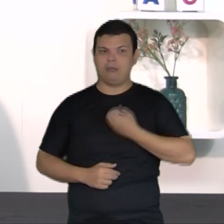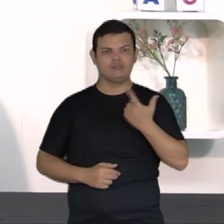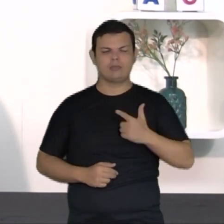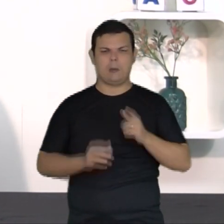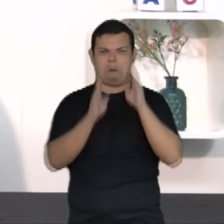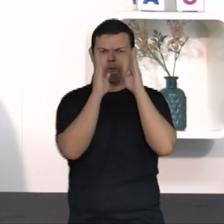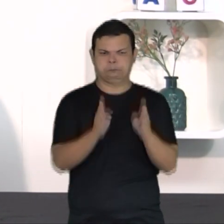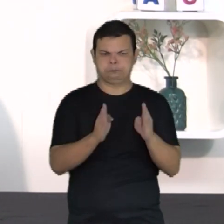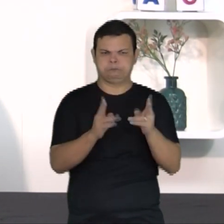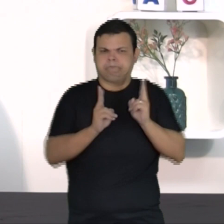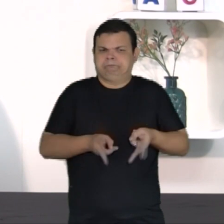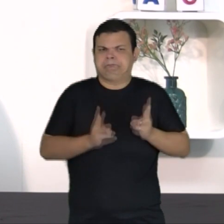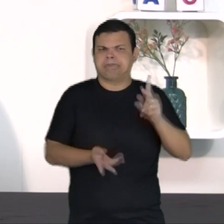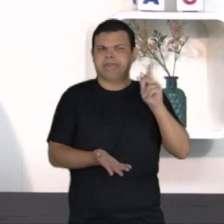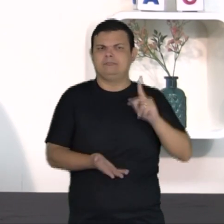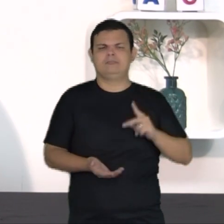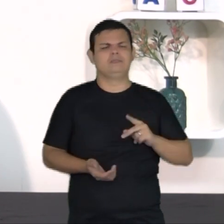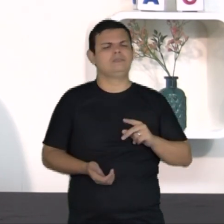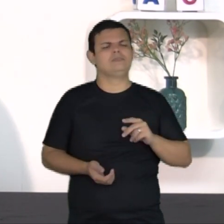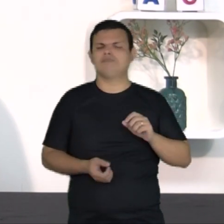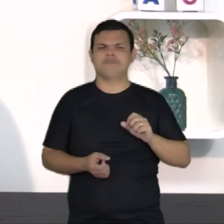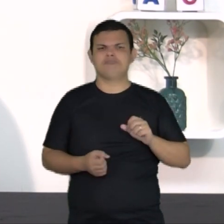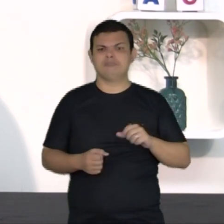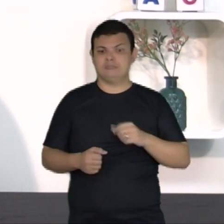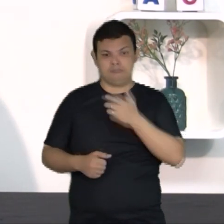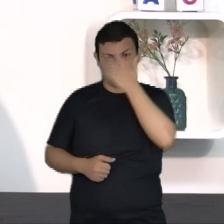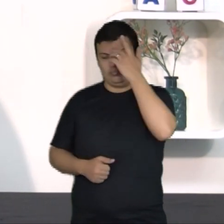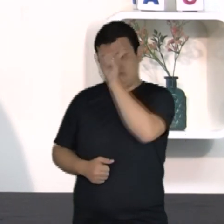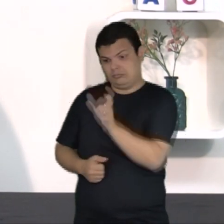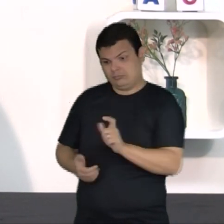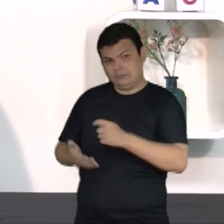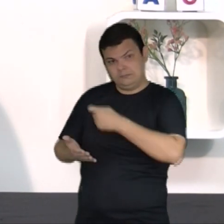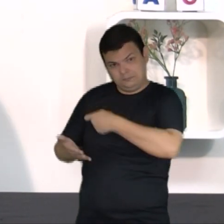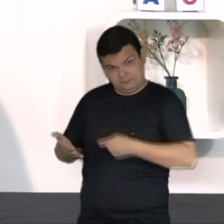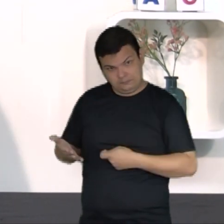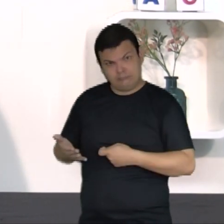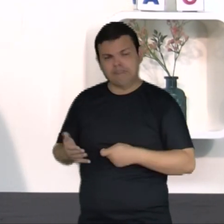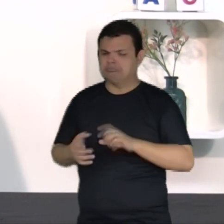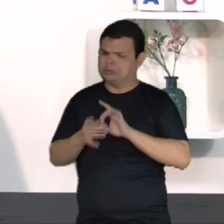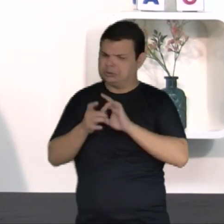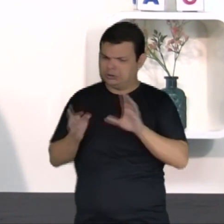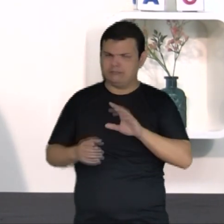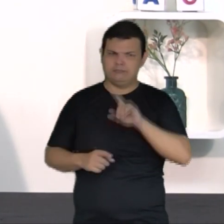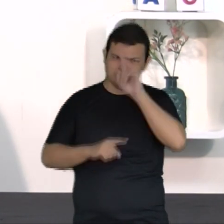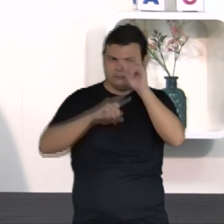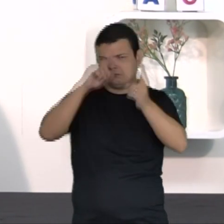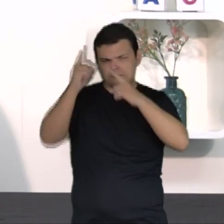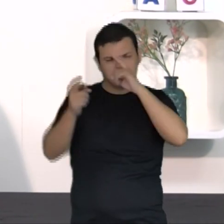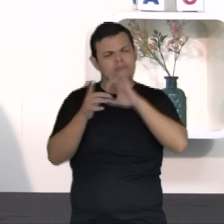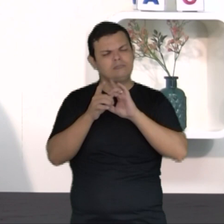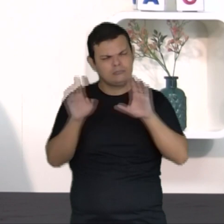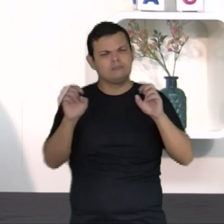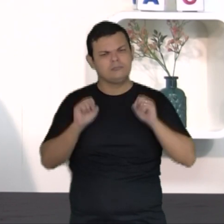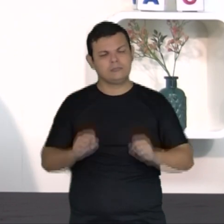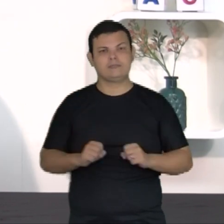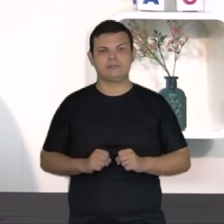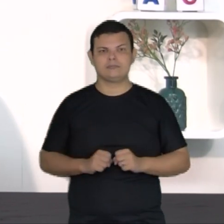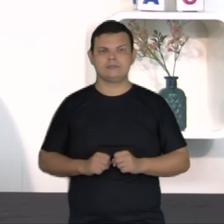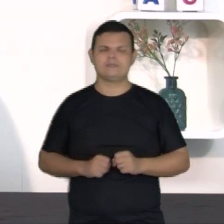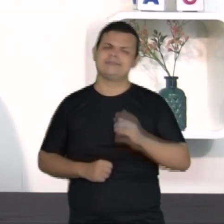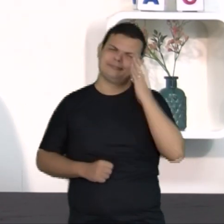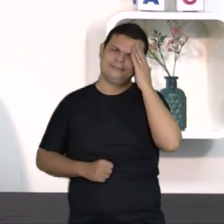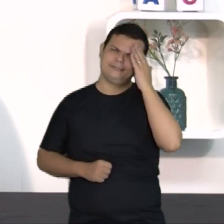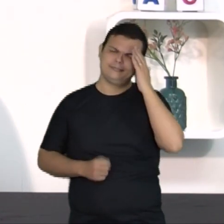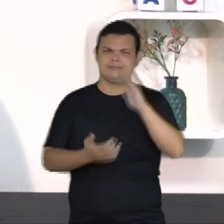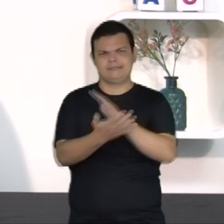fixo. É o próprio autor que define que tipo de recurso ele vai utilizar para fazer a poesia dele. Eu sei que alguns de